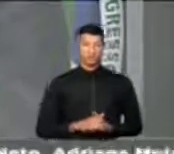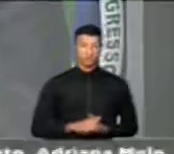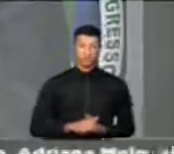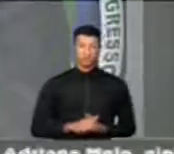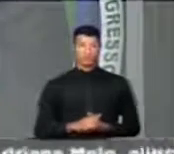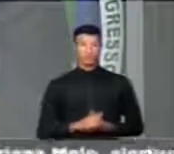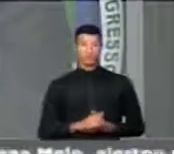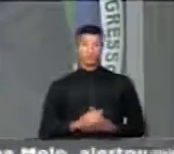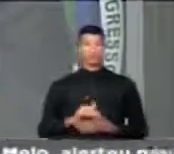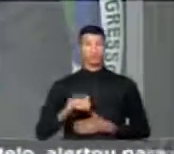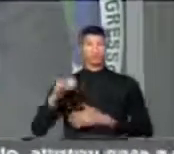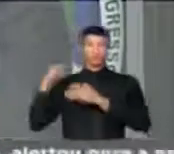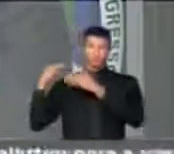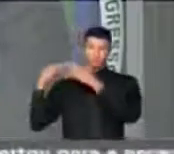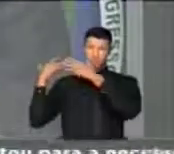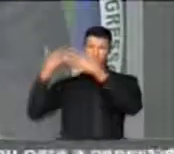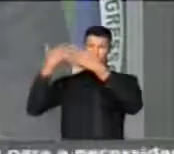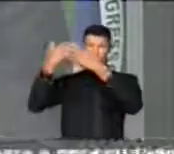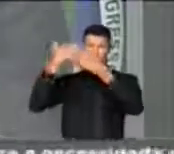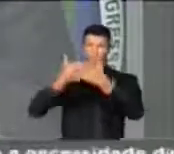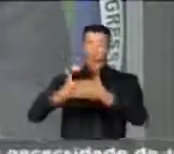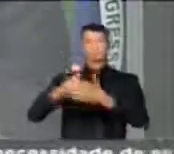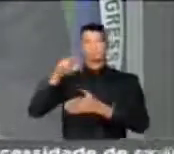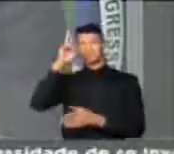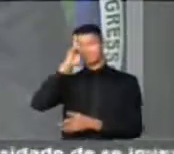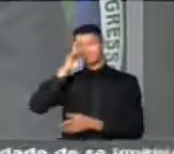uma tarde histórica para esta casa,